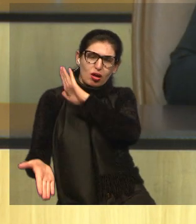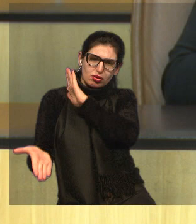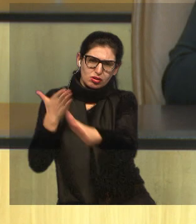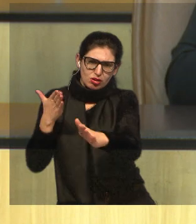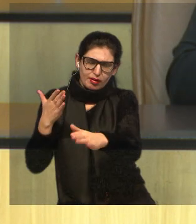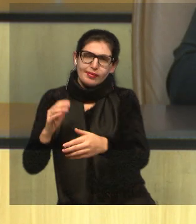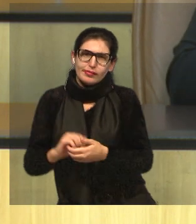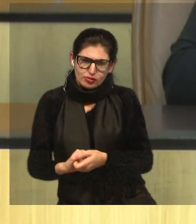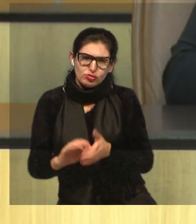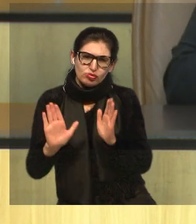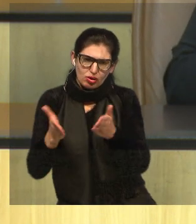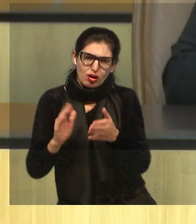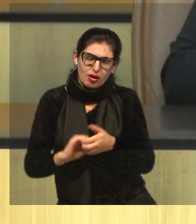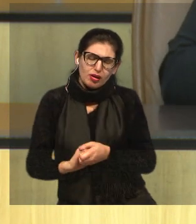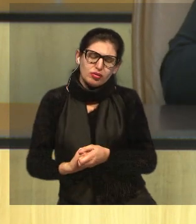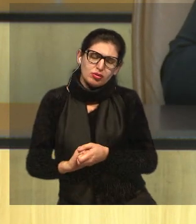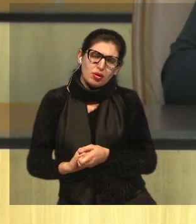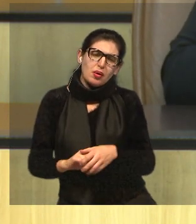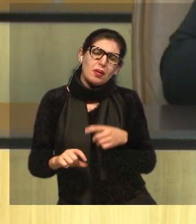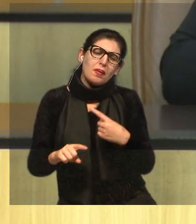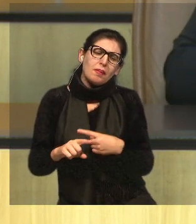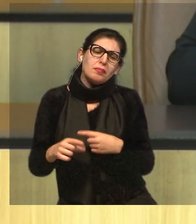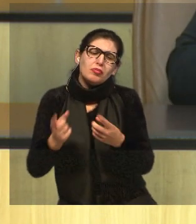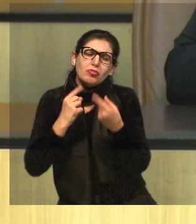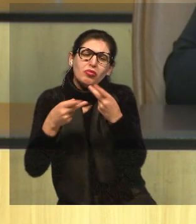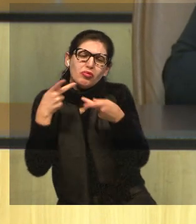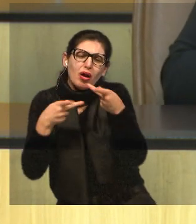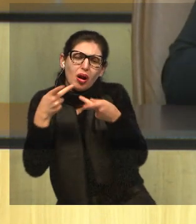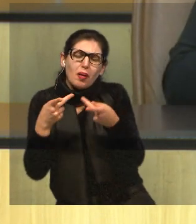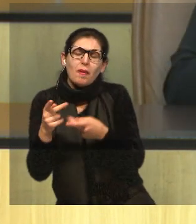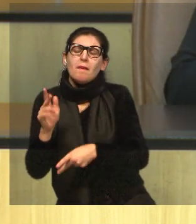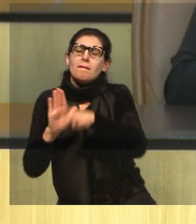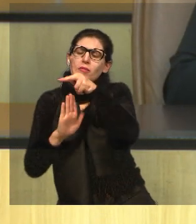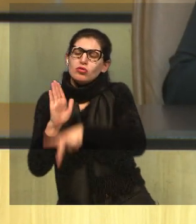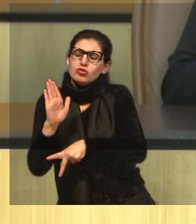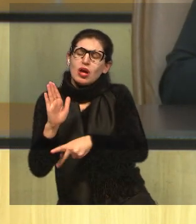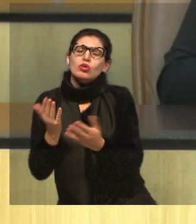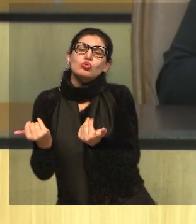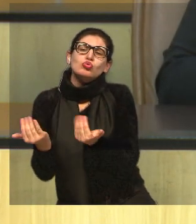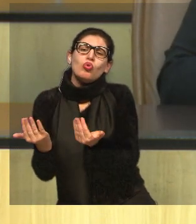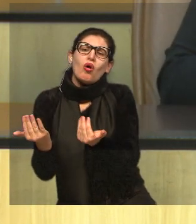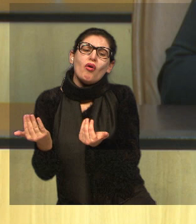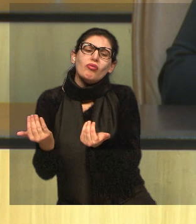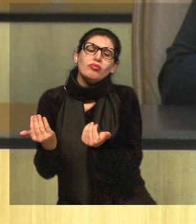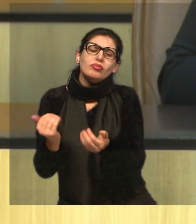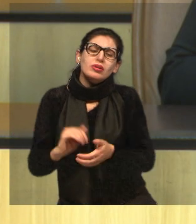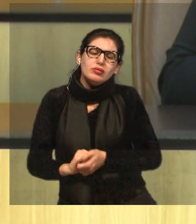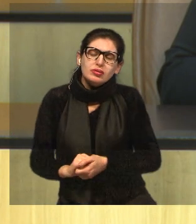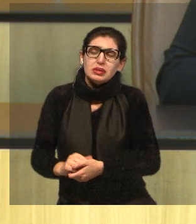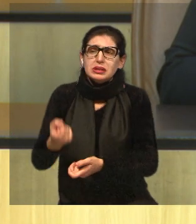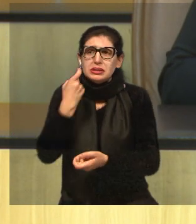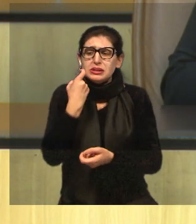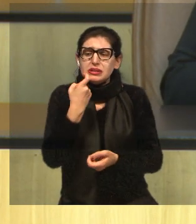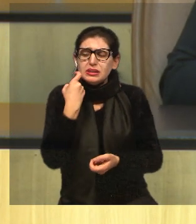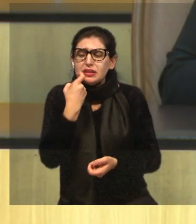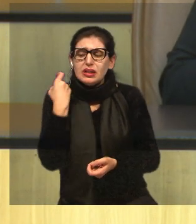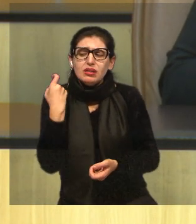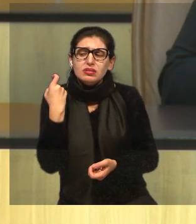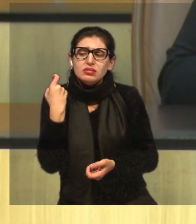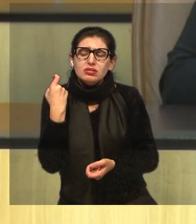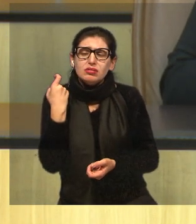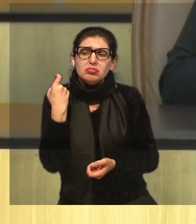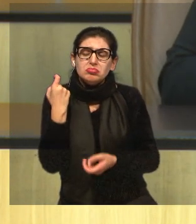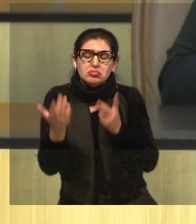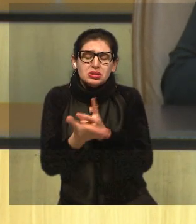falo, nós estamos discutindo aqui projeto para a nossa juventude. Cadê quem está lá nas sextas-feiras, sentado aqui,